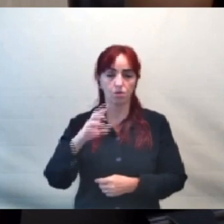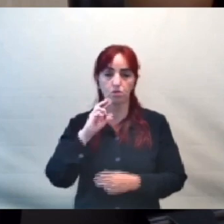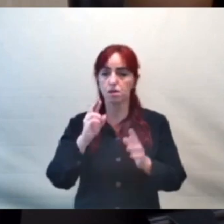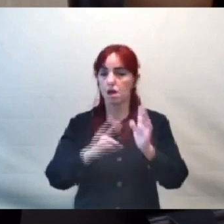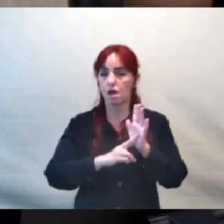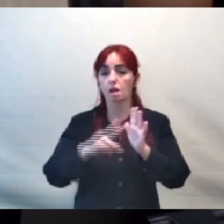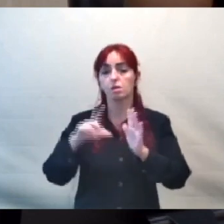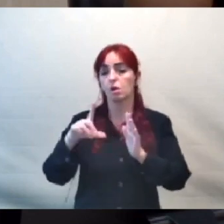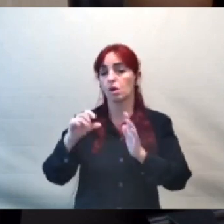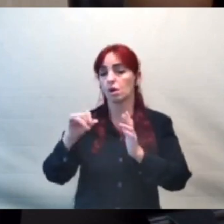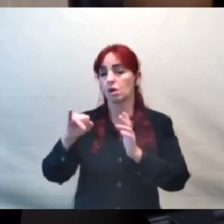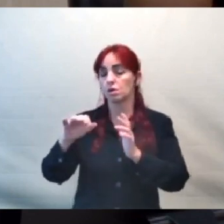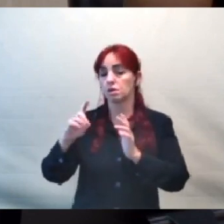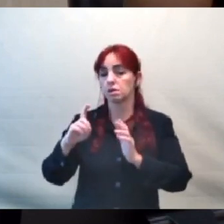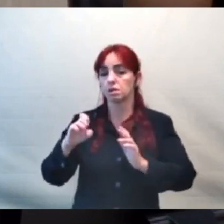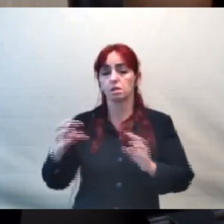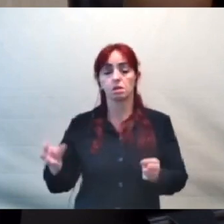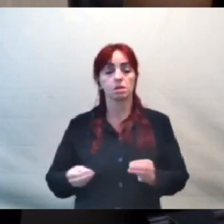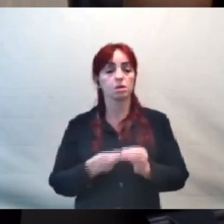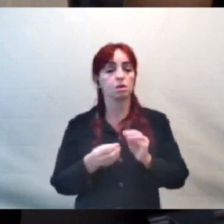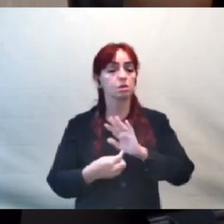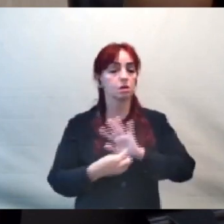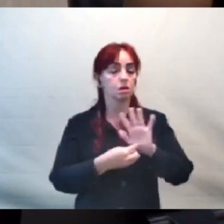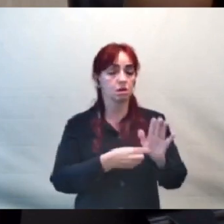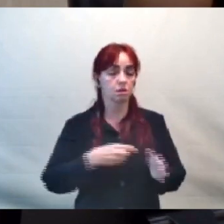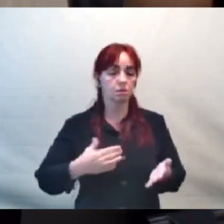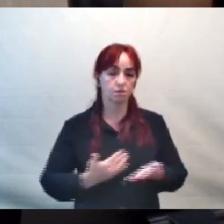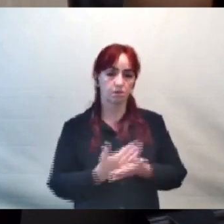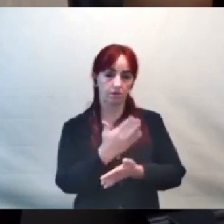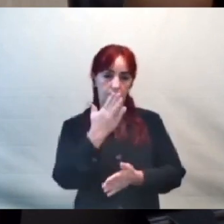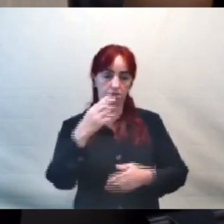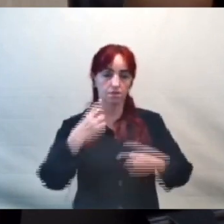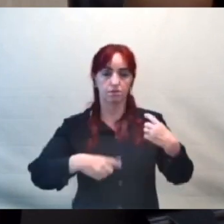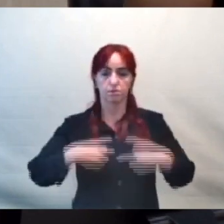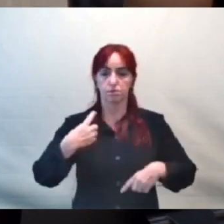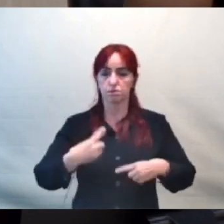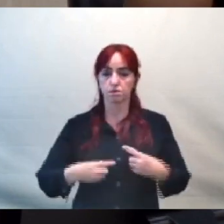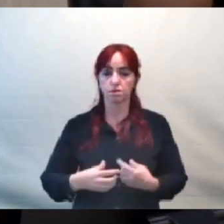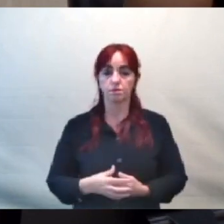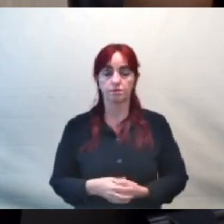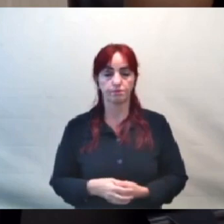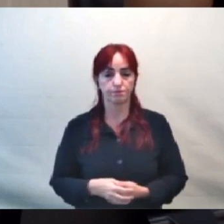Gonçalves, conclusão do parecer pela aprovação. Em discussão?